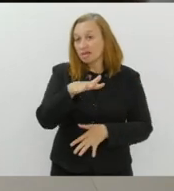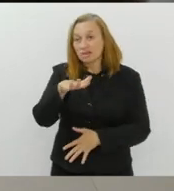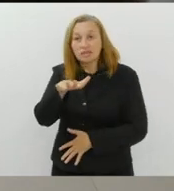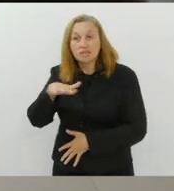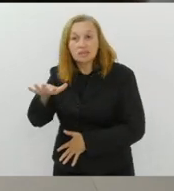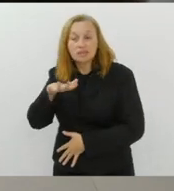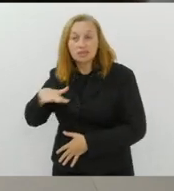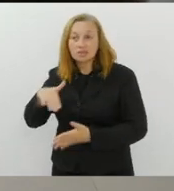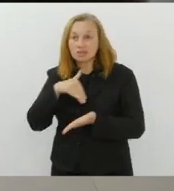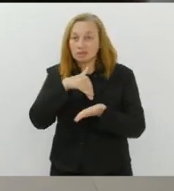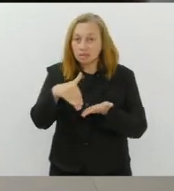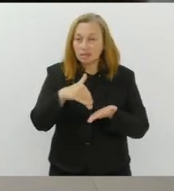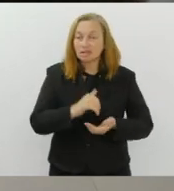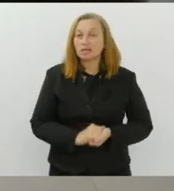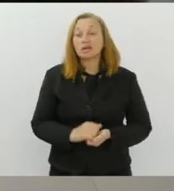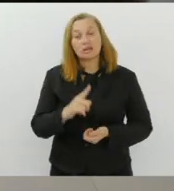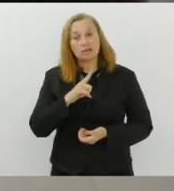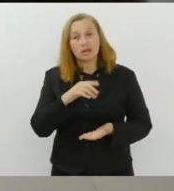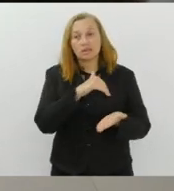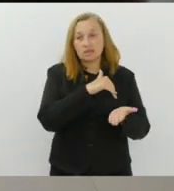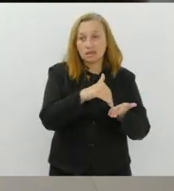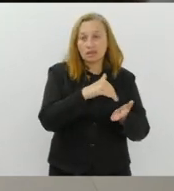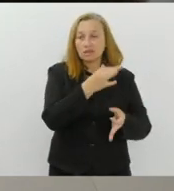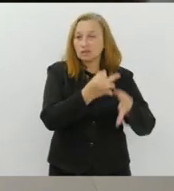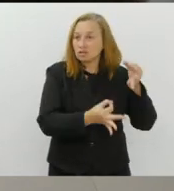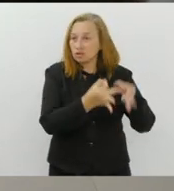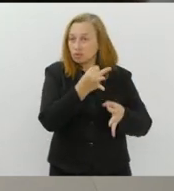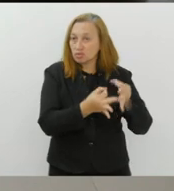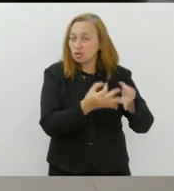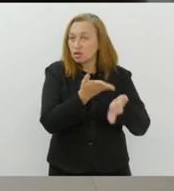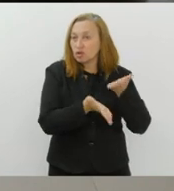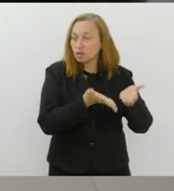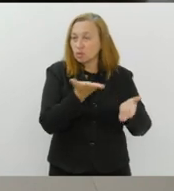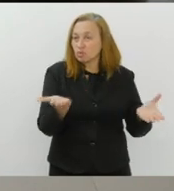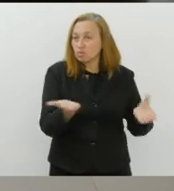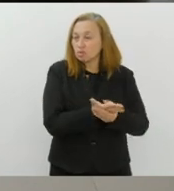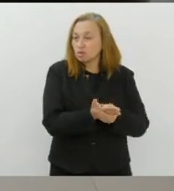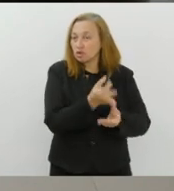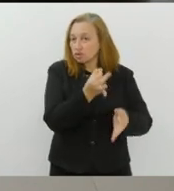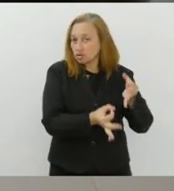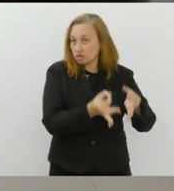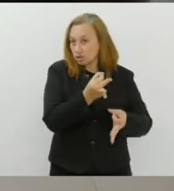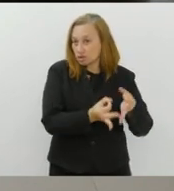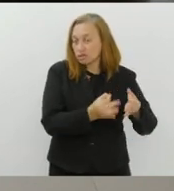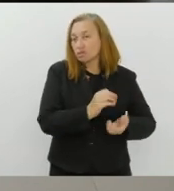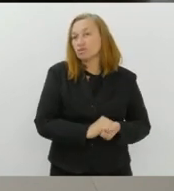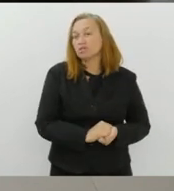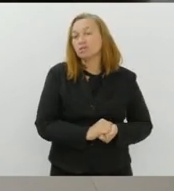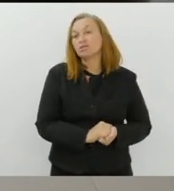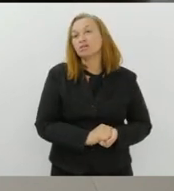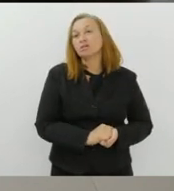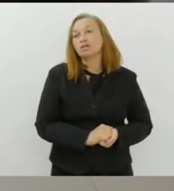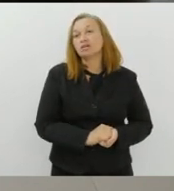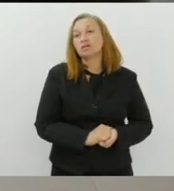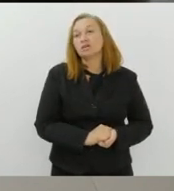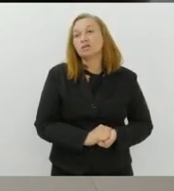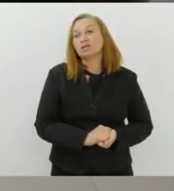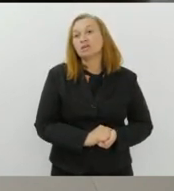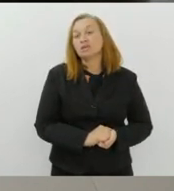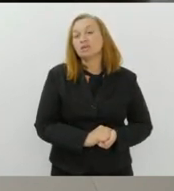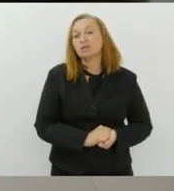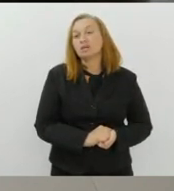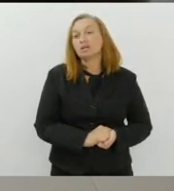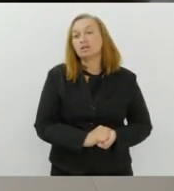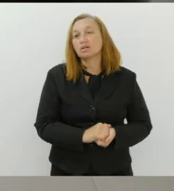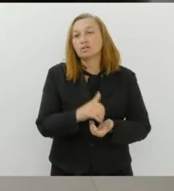várias secretarias. Você tem a Secretaria Judiciária, que cuida dos processos judiciários, né, a Secretaria Geral Judiciária, né, você